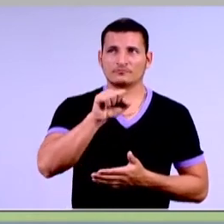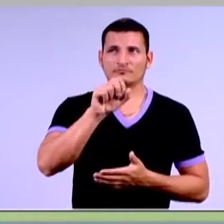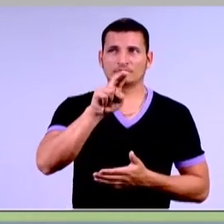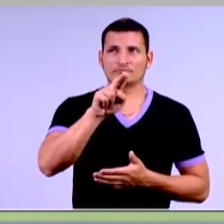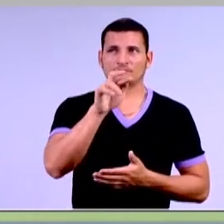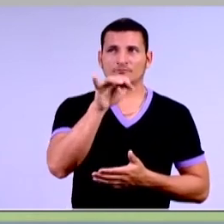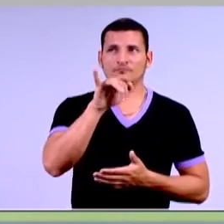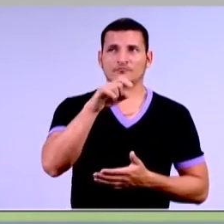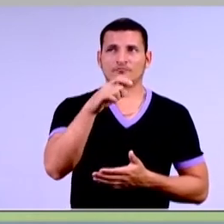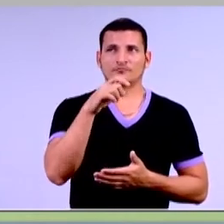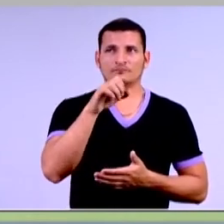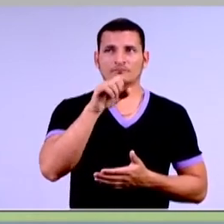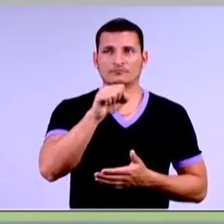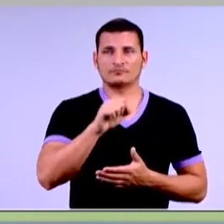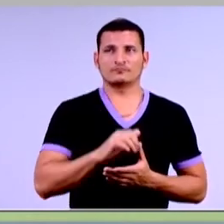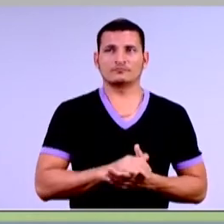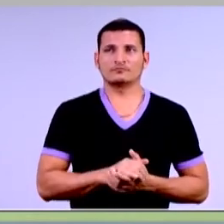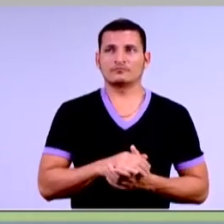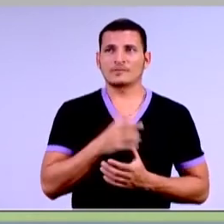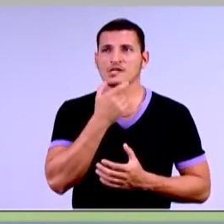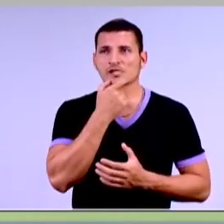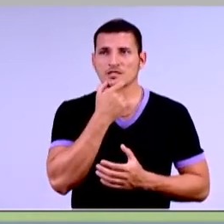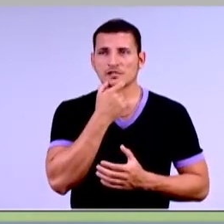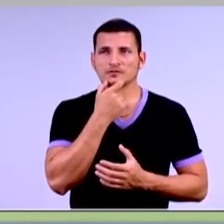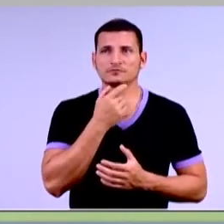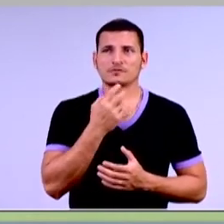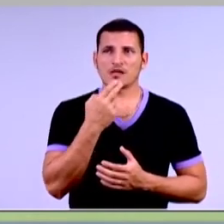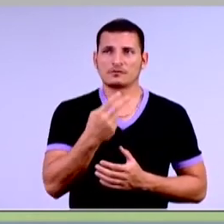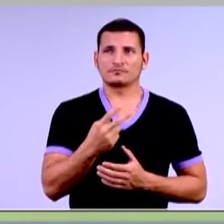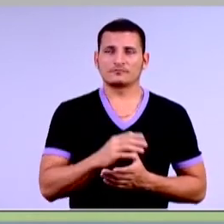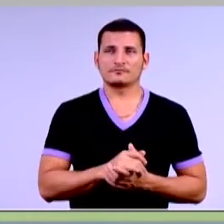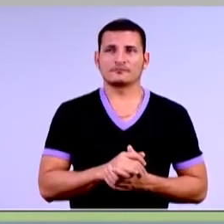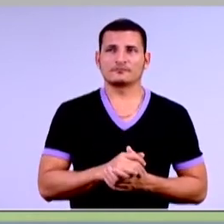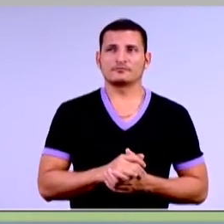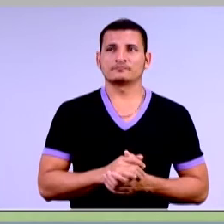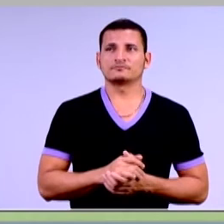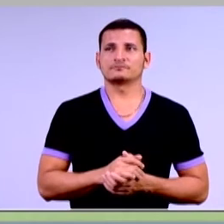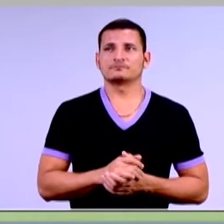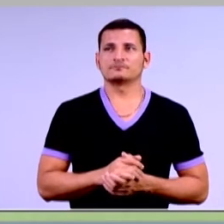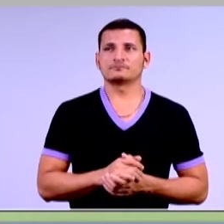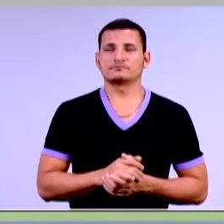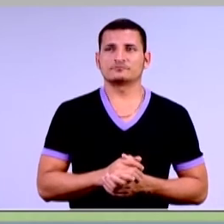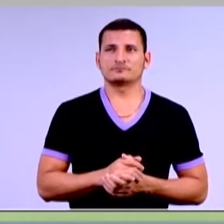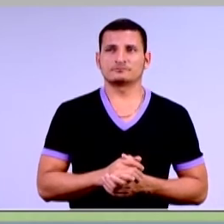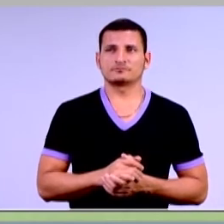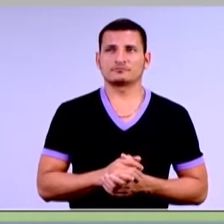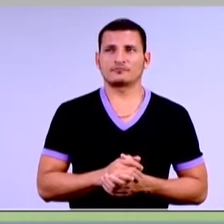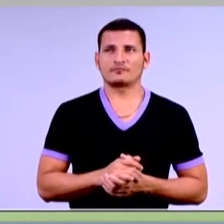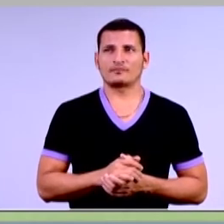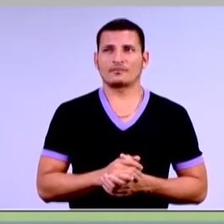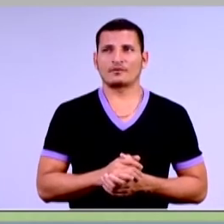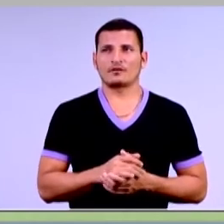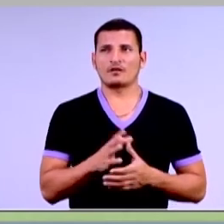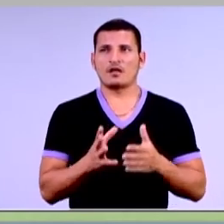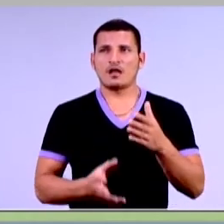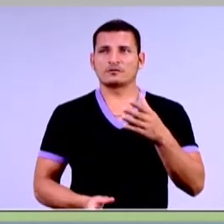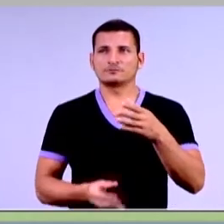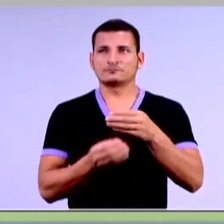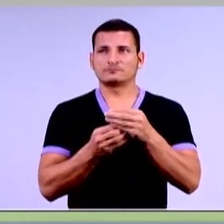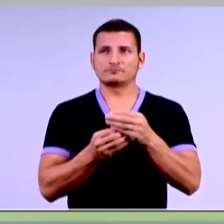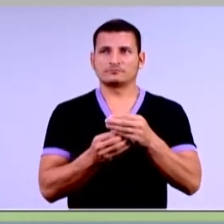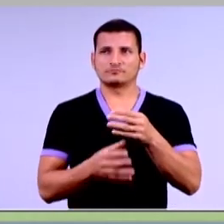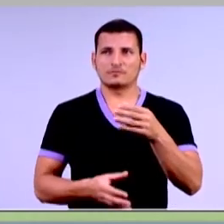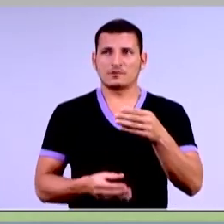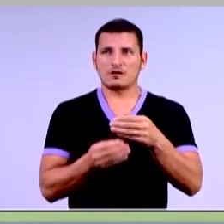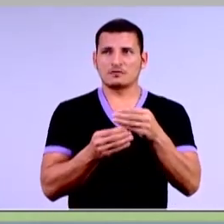língua inglesa então nós temos aí esse sufixo adhesion faz com que o verbo adicionar se que a